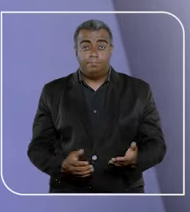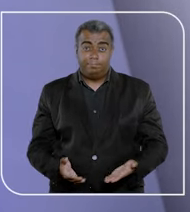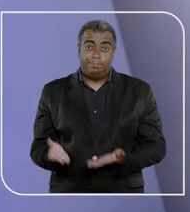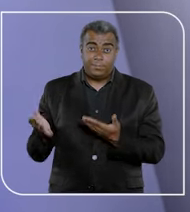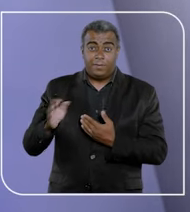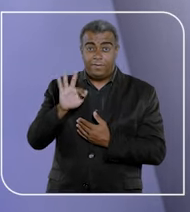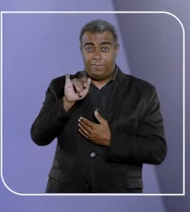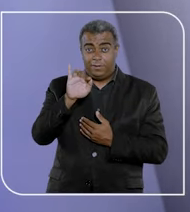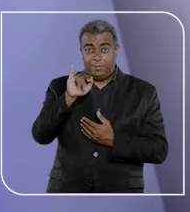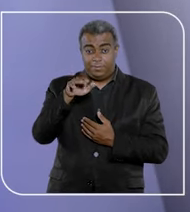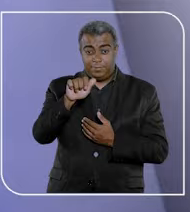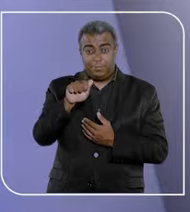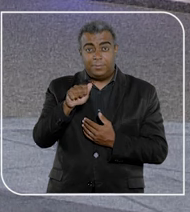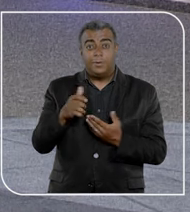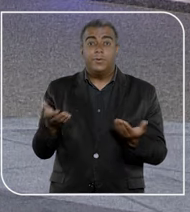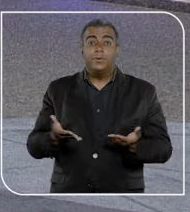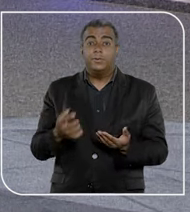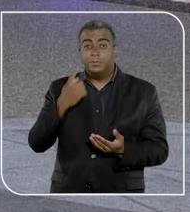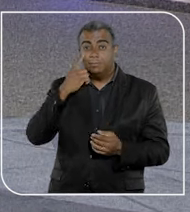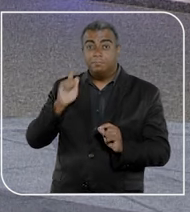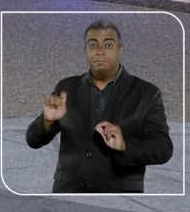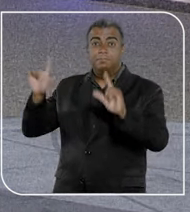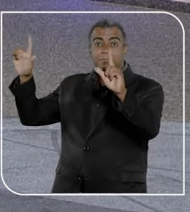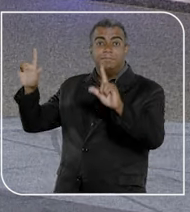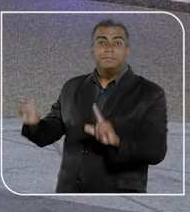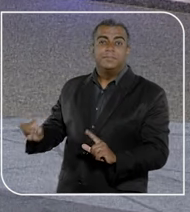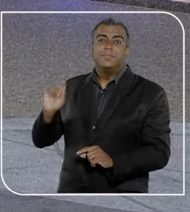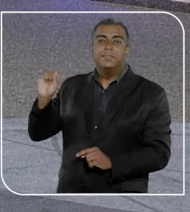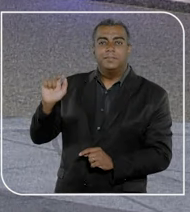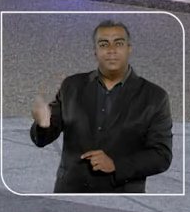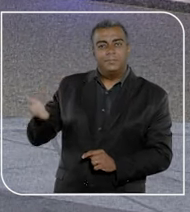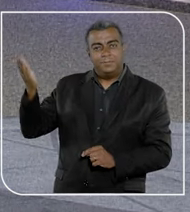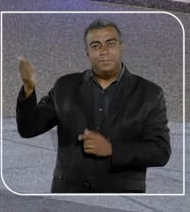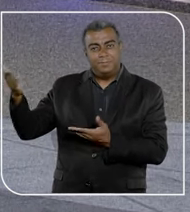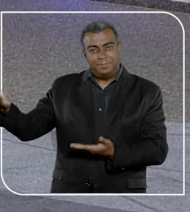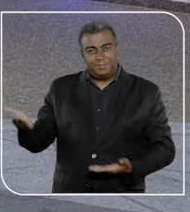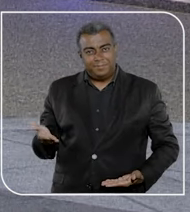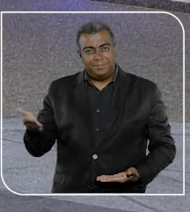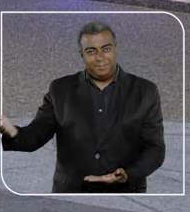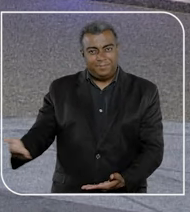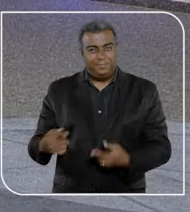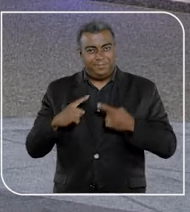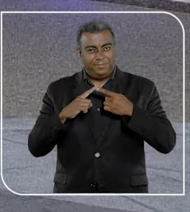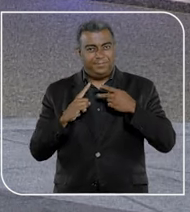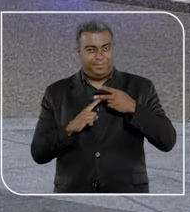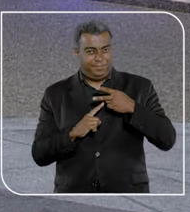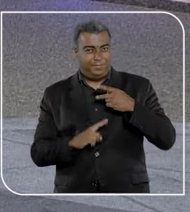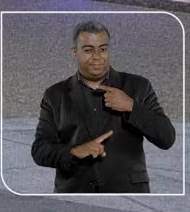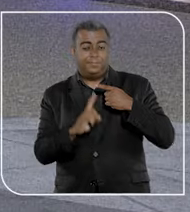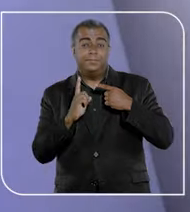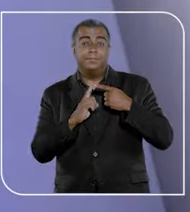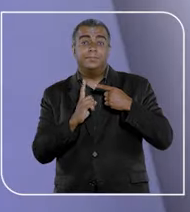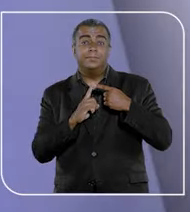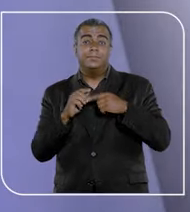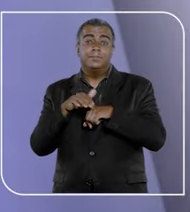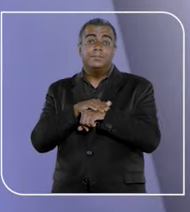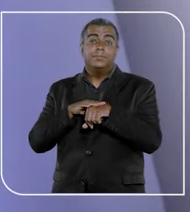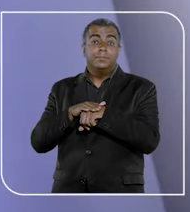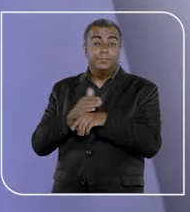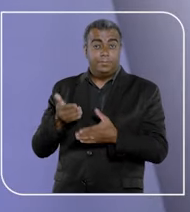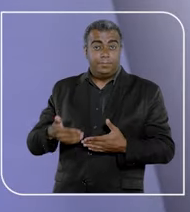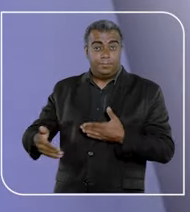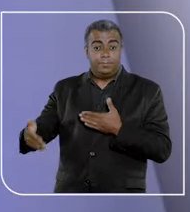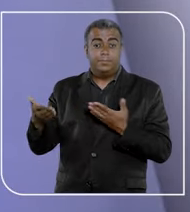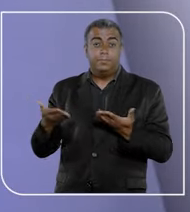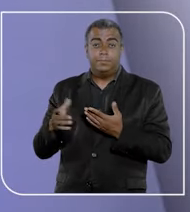Bom, eu sou Fátima Uchoa e de olho aqui no nosso telão já estamos aqui com os nossos dois ilustres convidados de hoje. Eu converso a